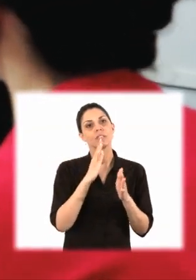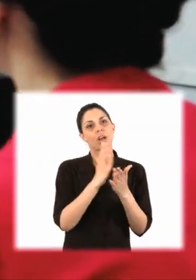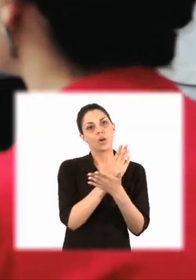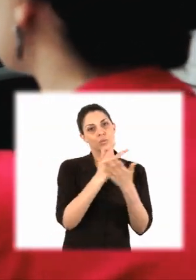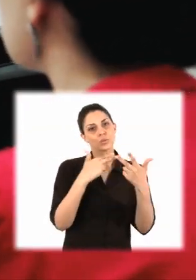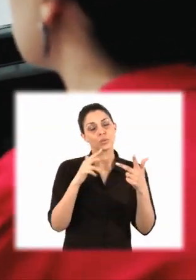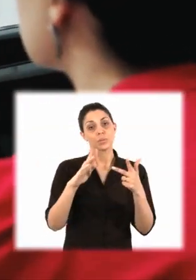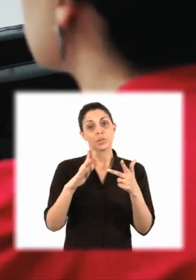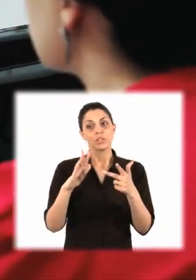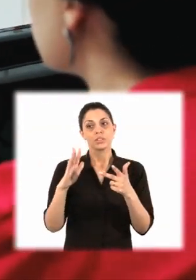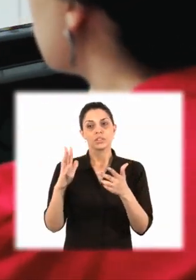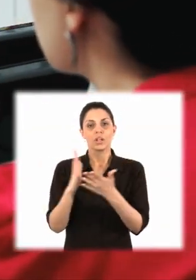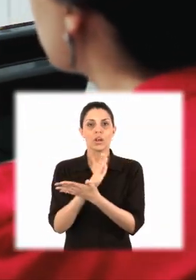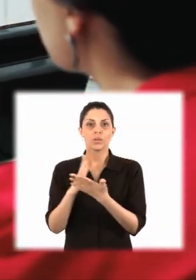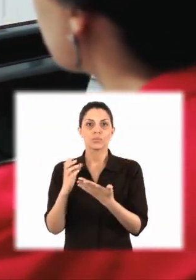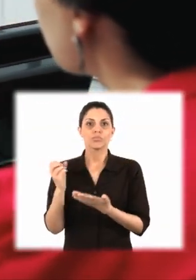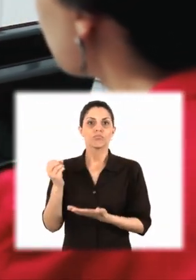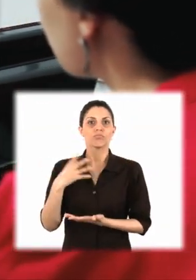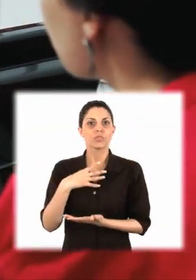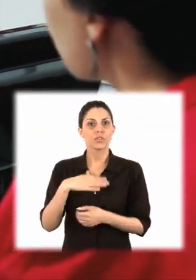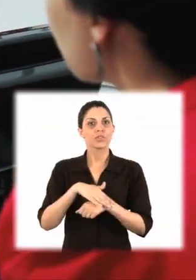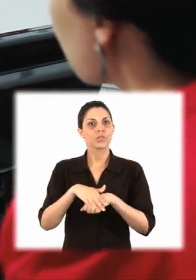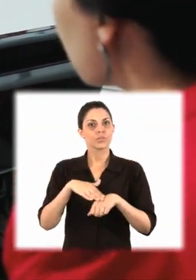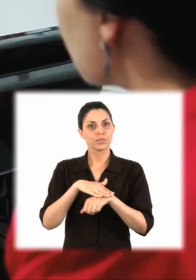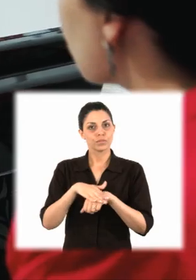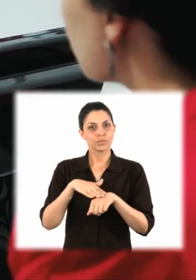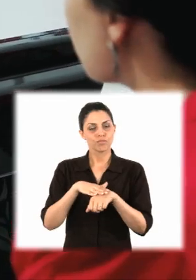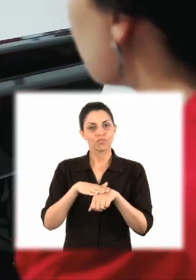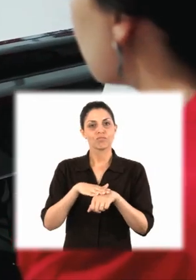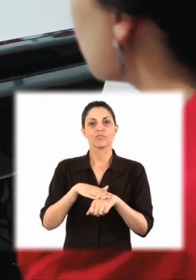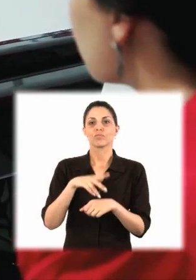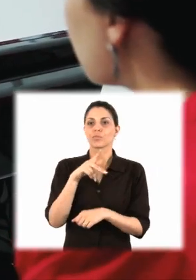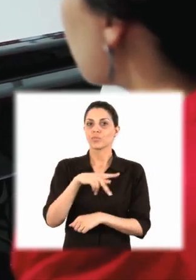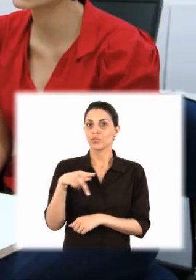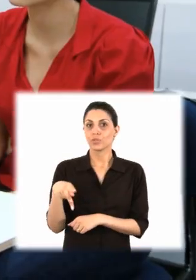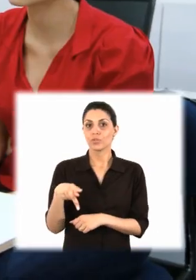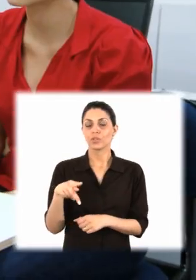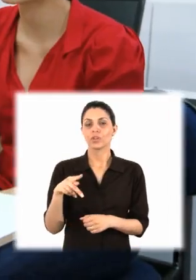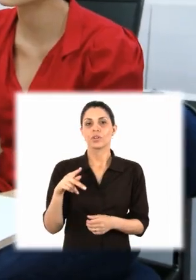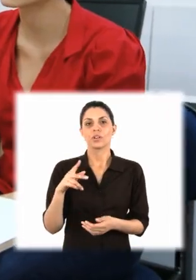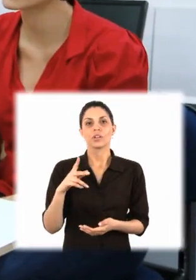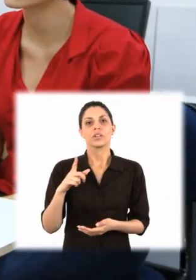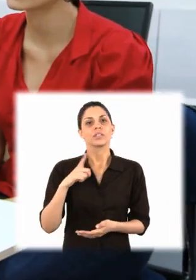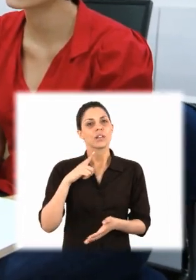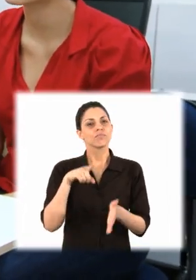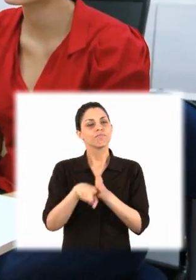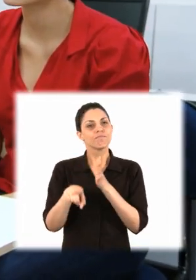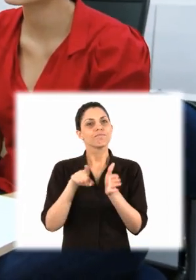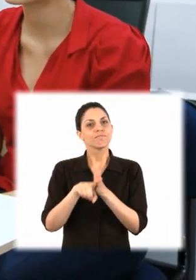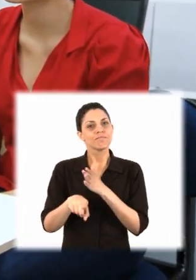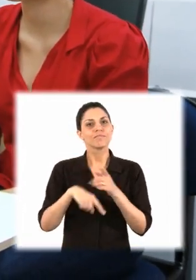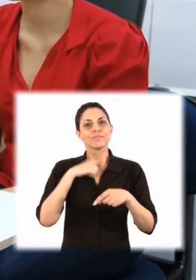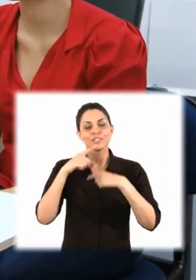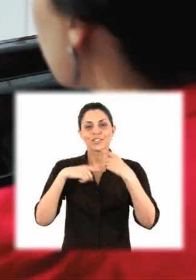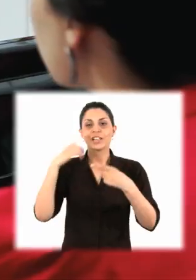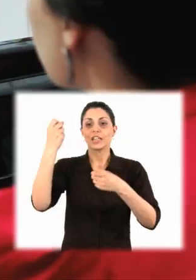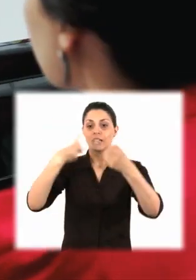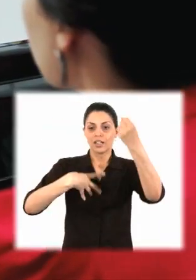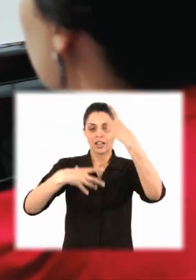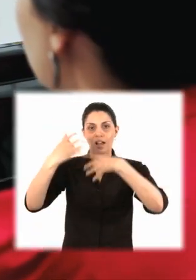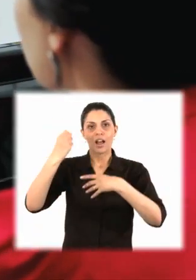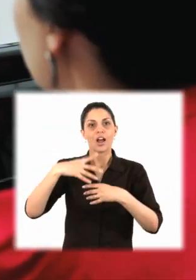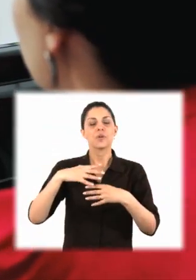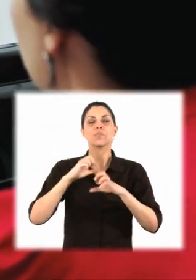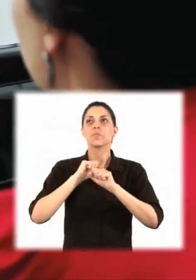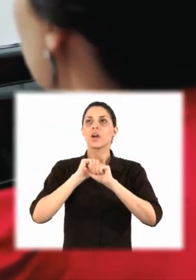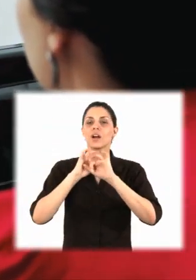assim, tinha dúvida. E ontem, quando a gente conversou, foi conversando, mesmo sem ter muitas perguntas e tal, agora com o que ele foi falando,